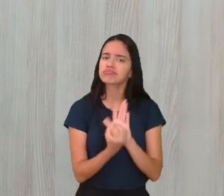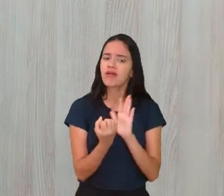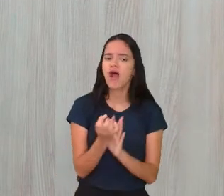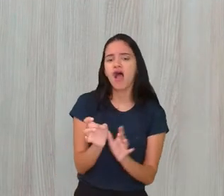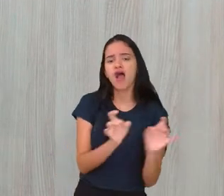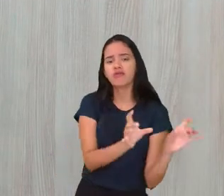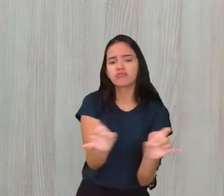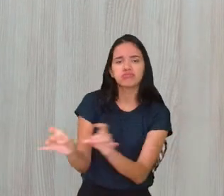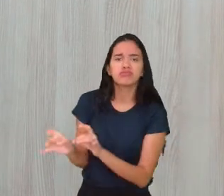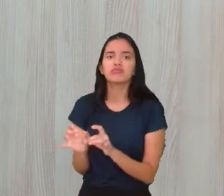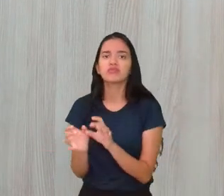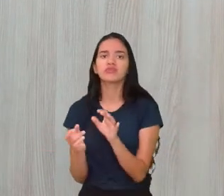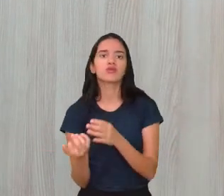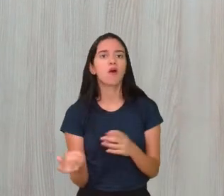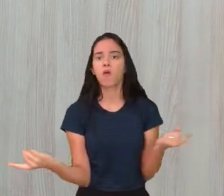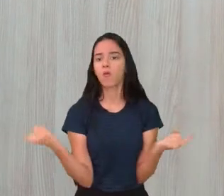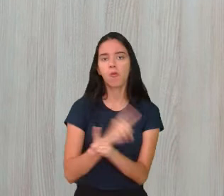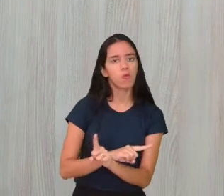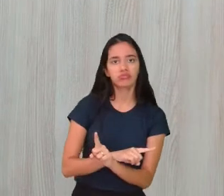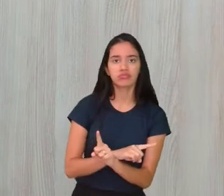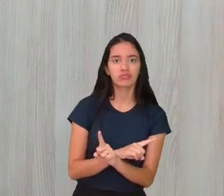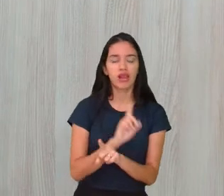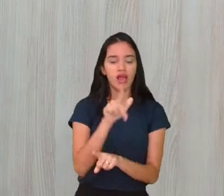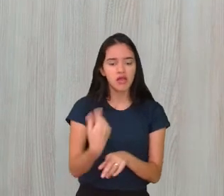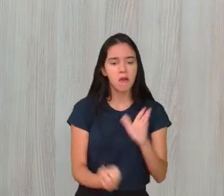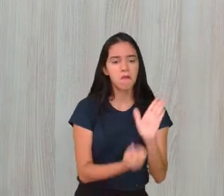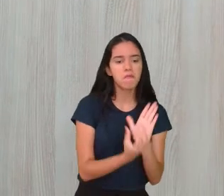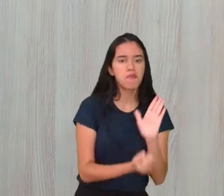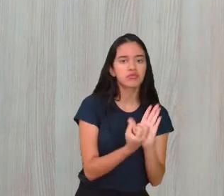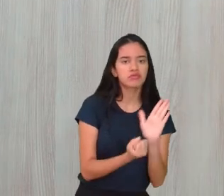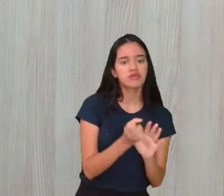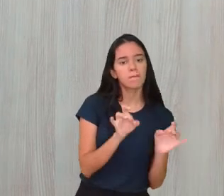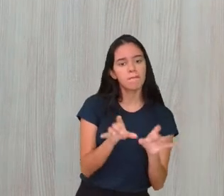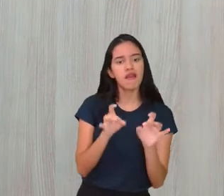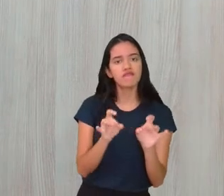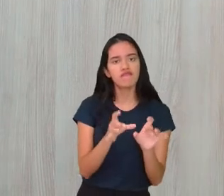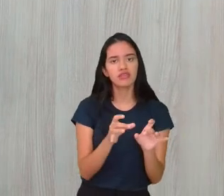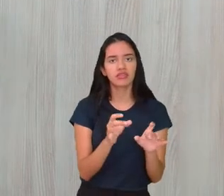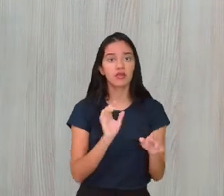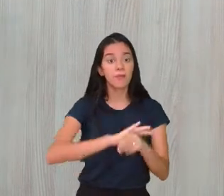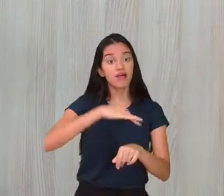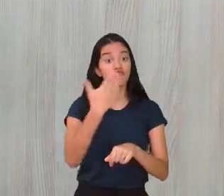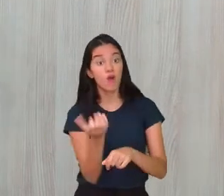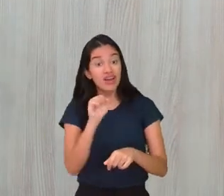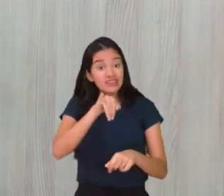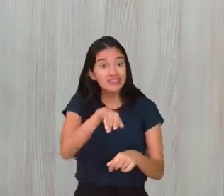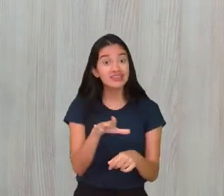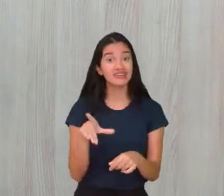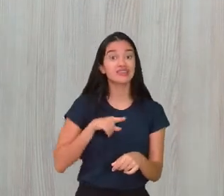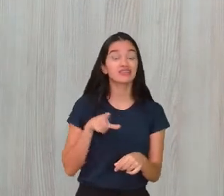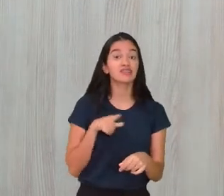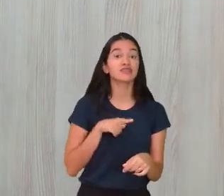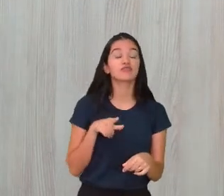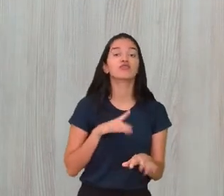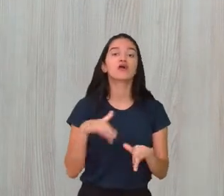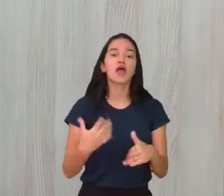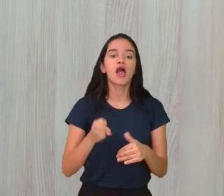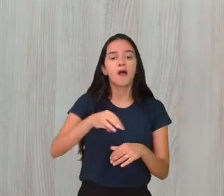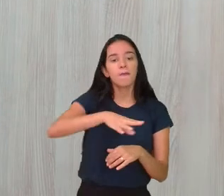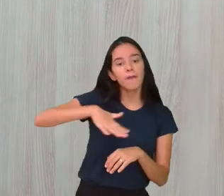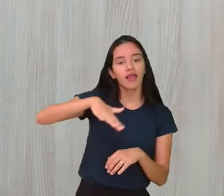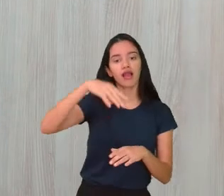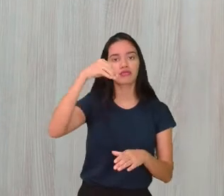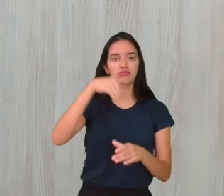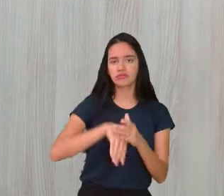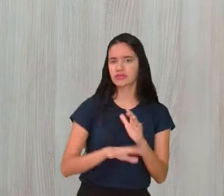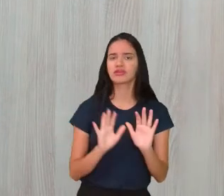comercializar e não fazer o contrário. Não é? Produzir para vender e se sobrar, abastecer o mercado interno.